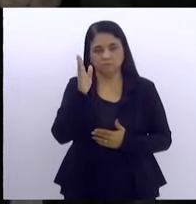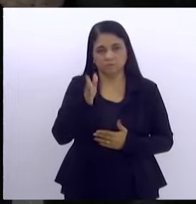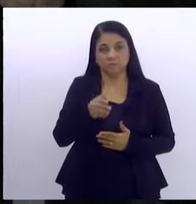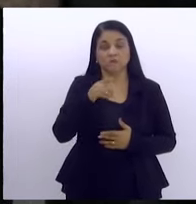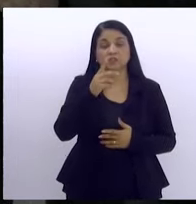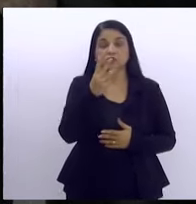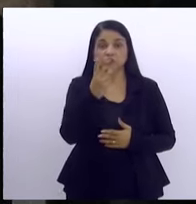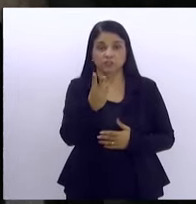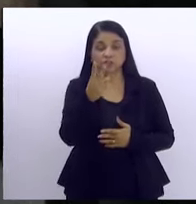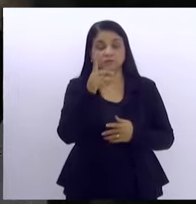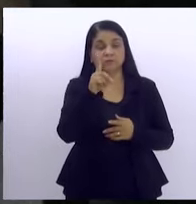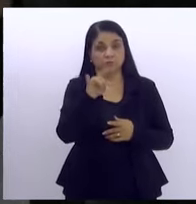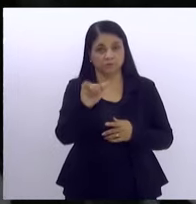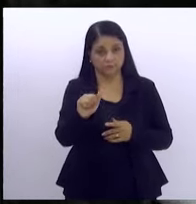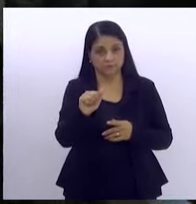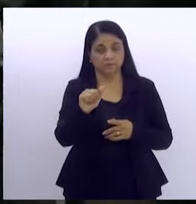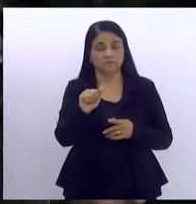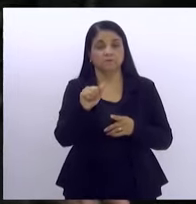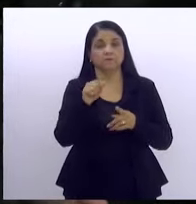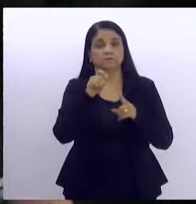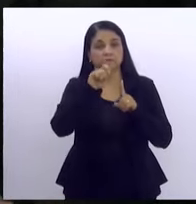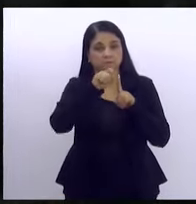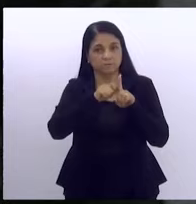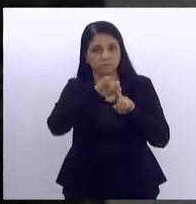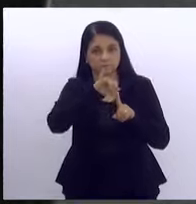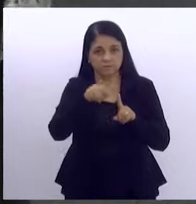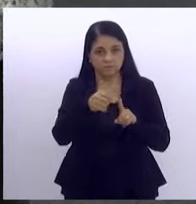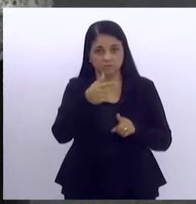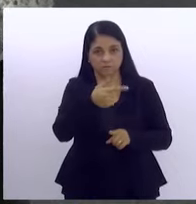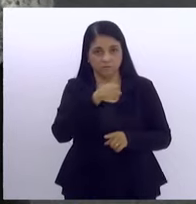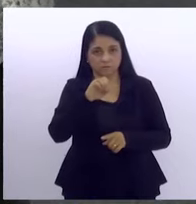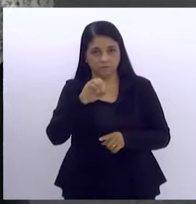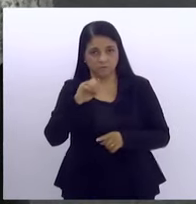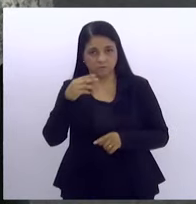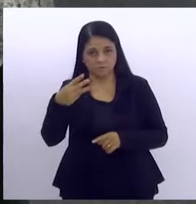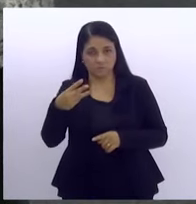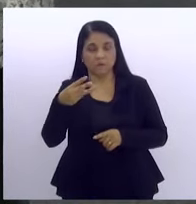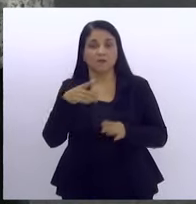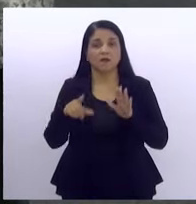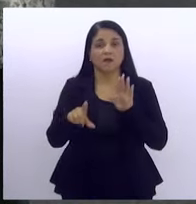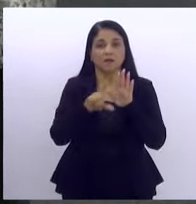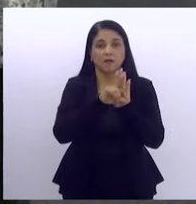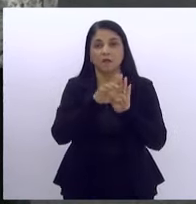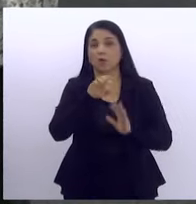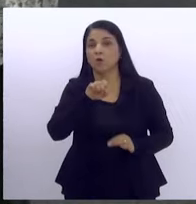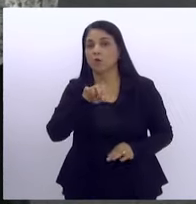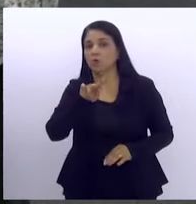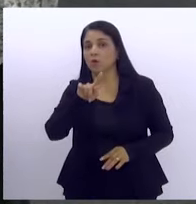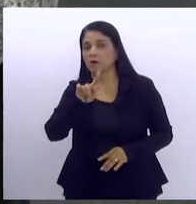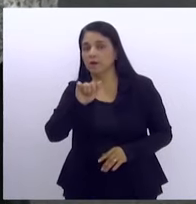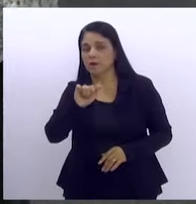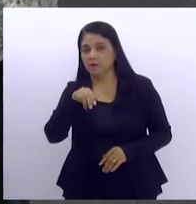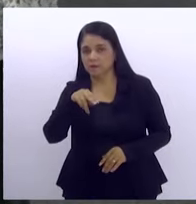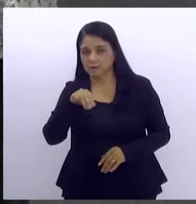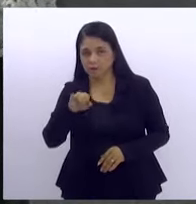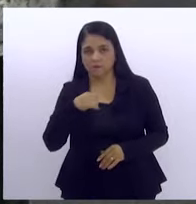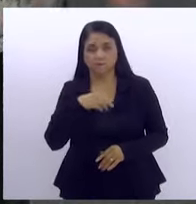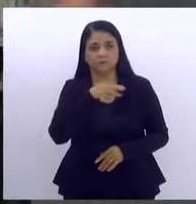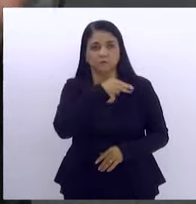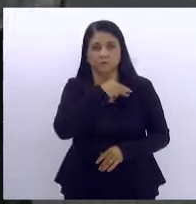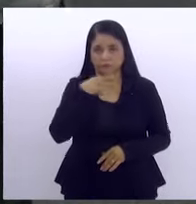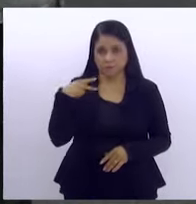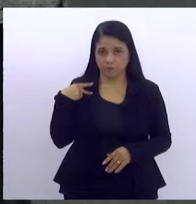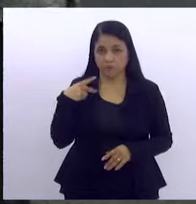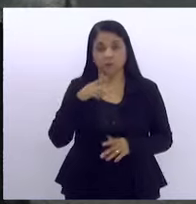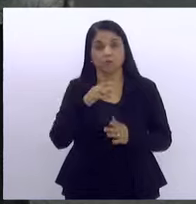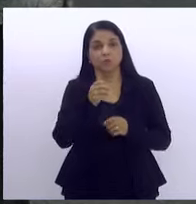106/3/2003, que é a lei orgânica do Ministério Público. No ano de 22,